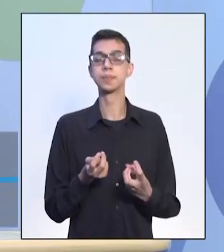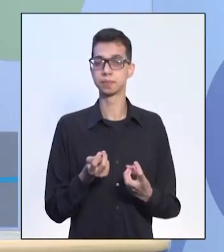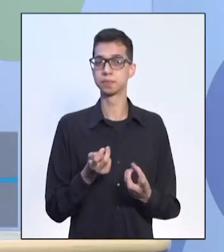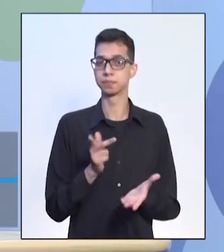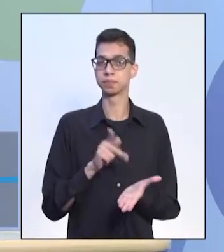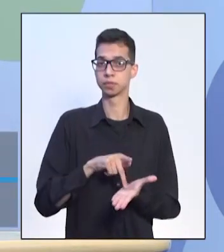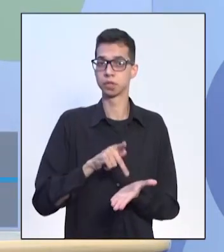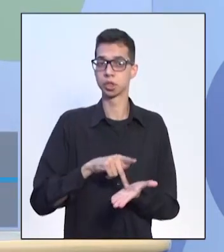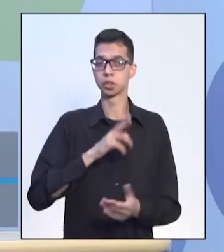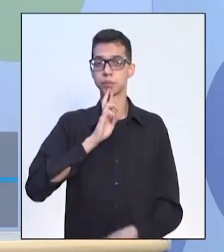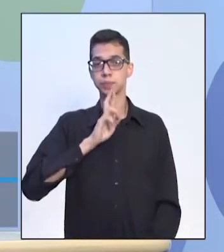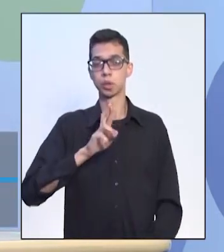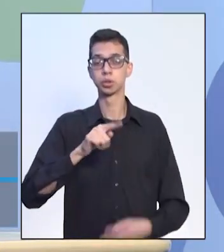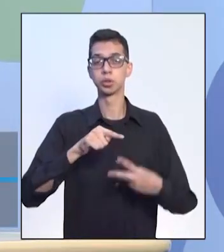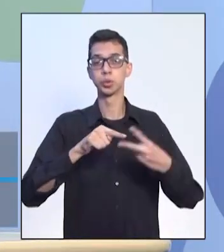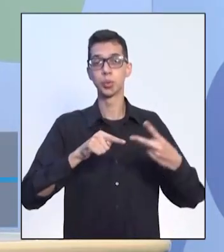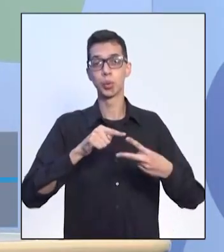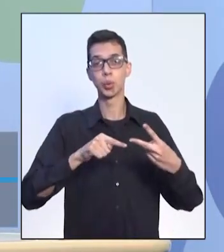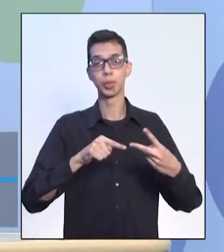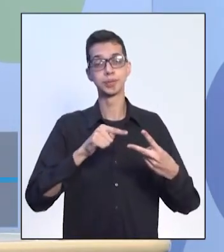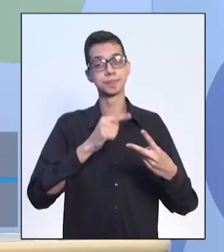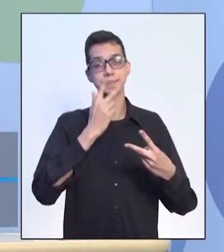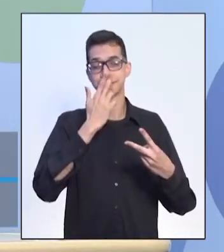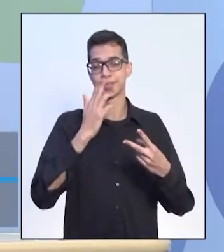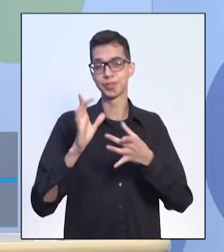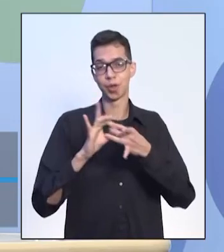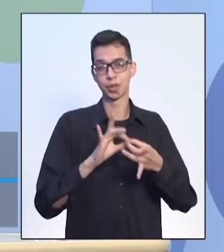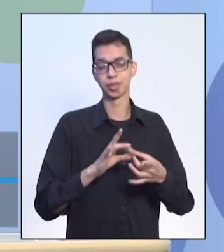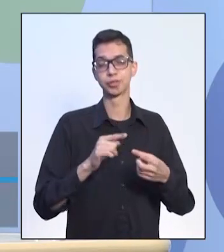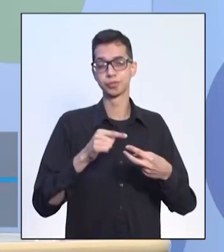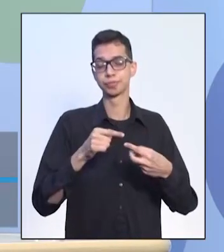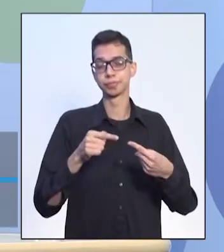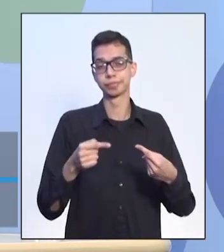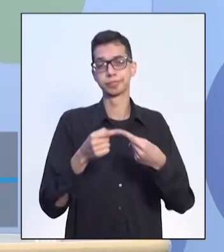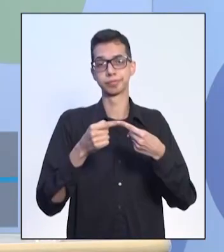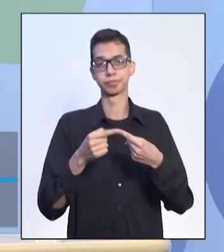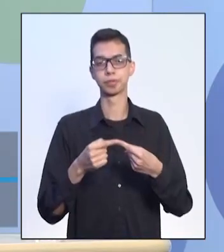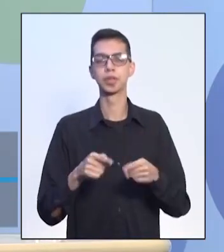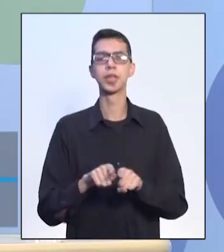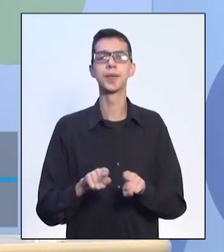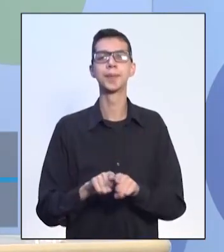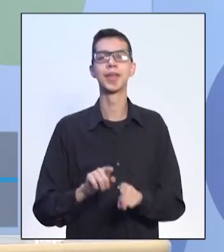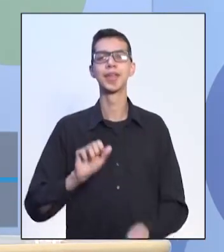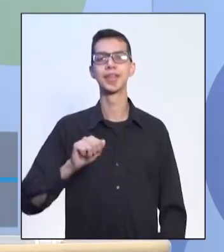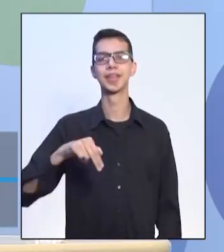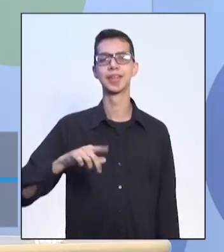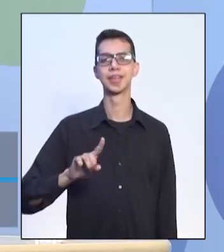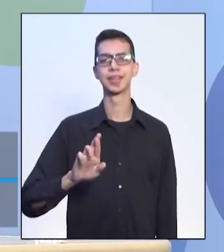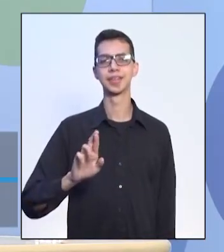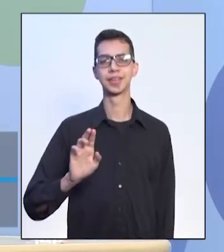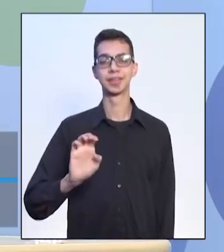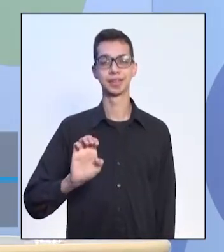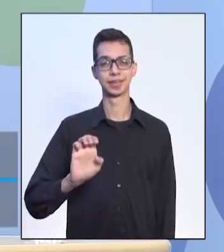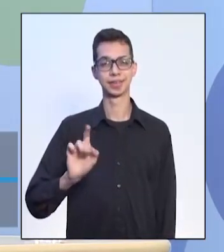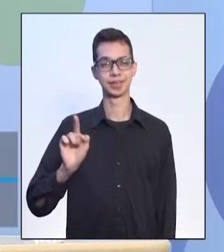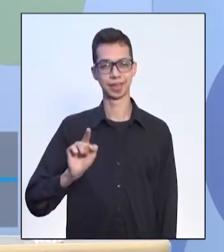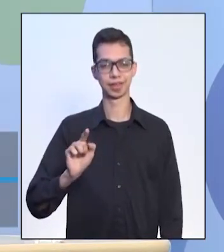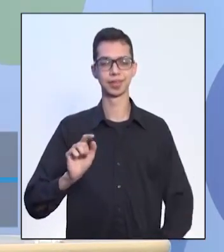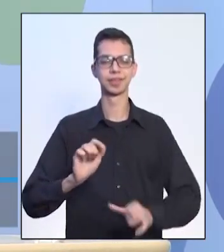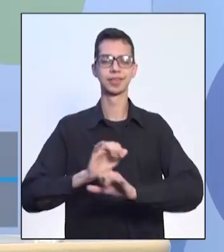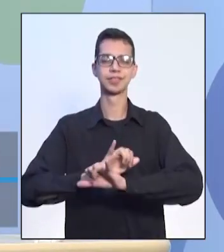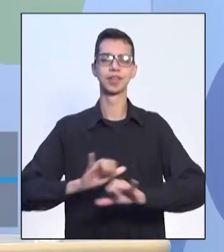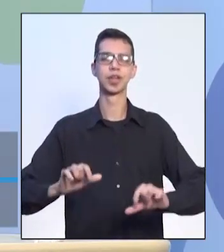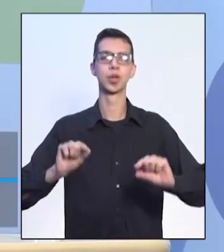de alguma forma, elas se conectam. O André, então, ele diz assim, ele faz assim,